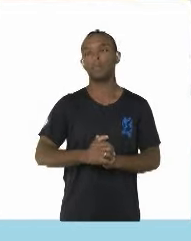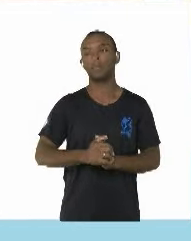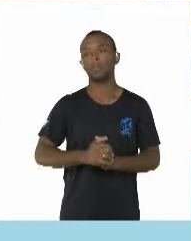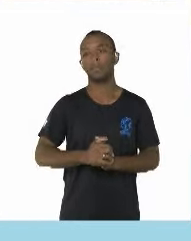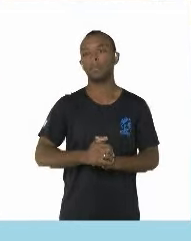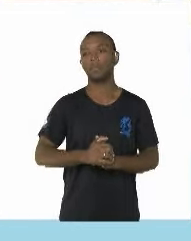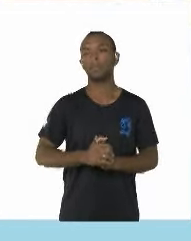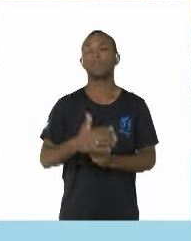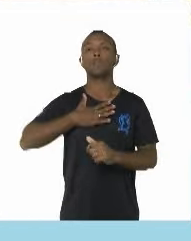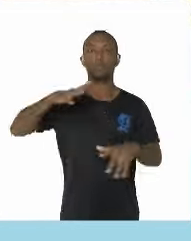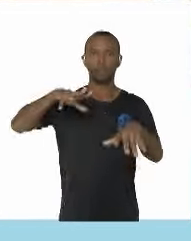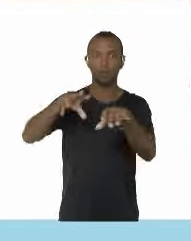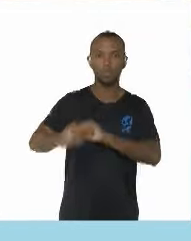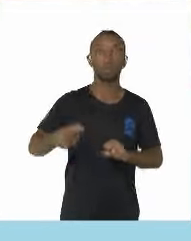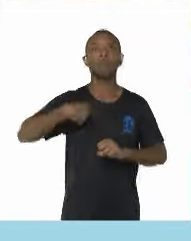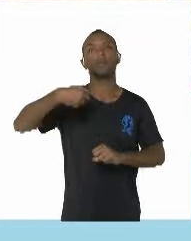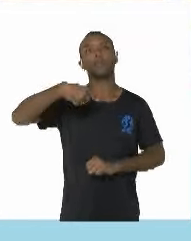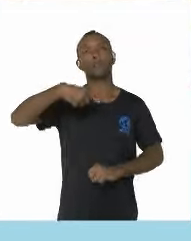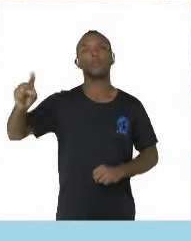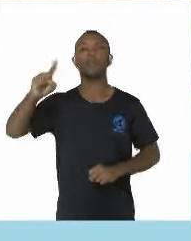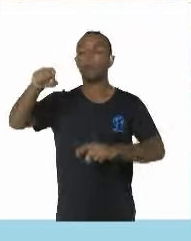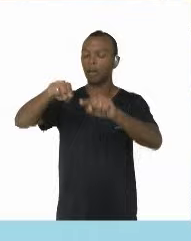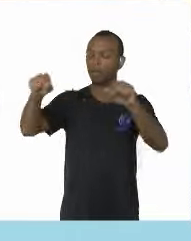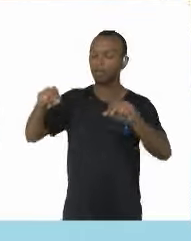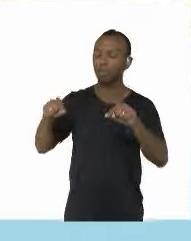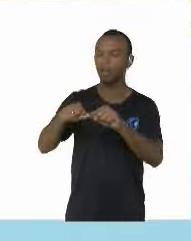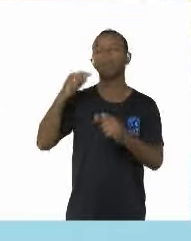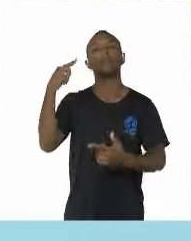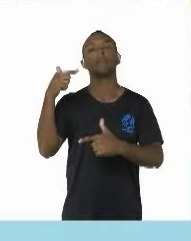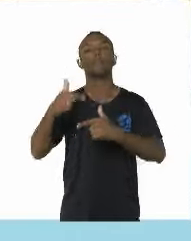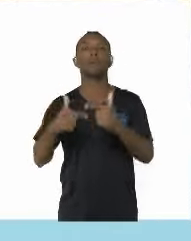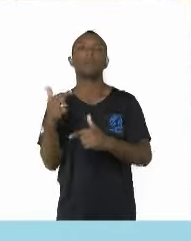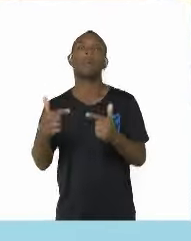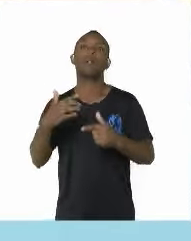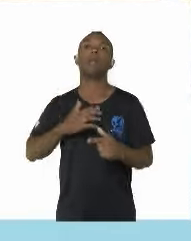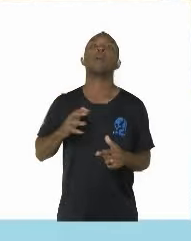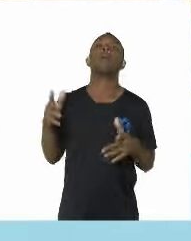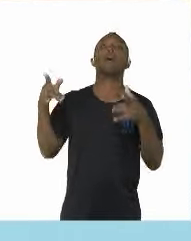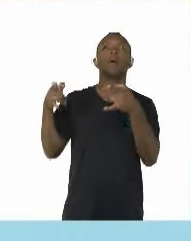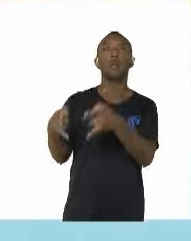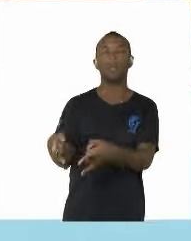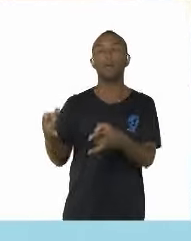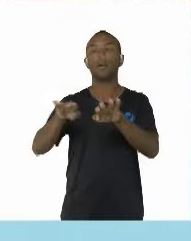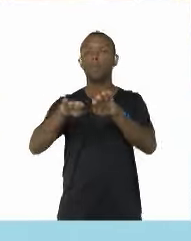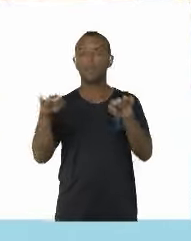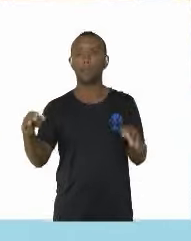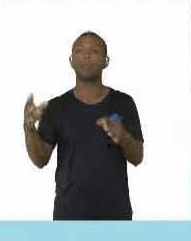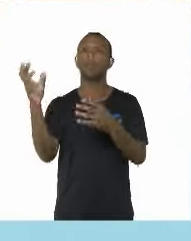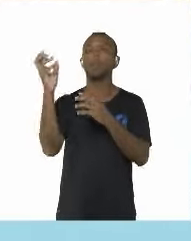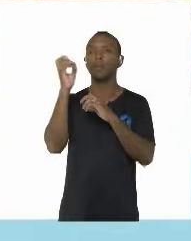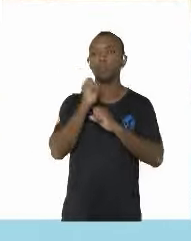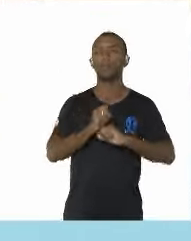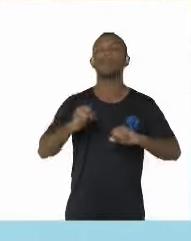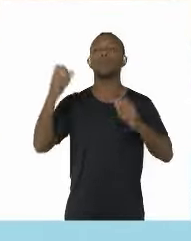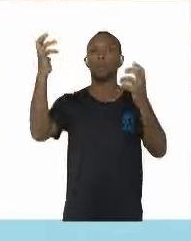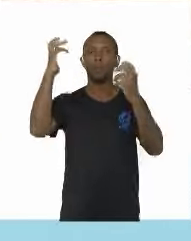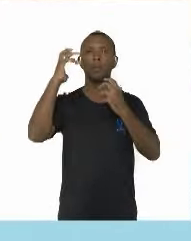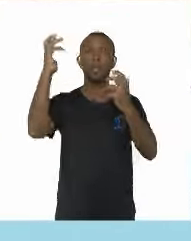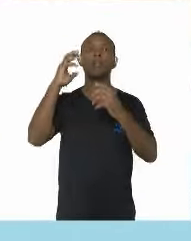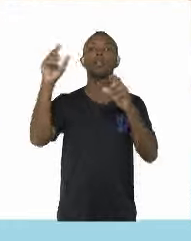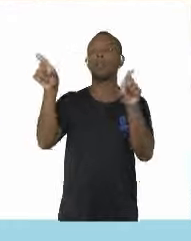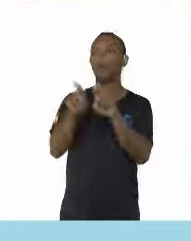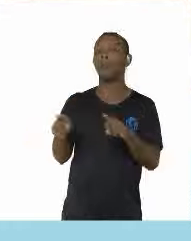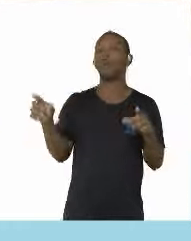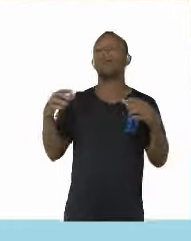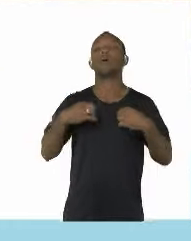Assim que eu me formei, eu já fui trabalhar num estúdio, né? Era um estúdio de cama, mesa e banho. A gente trabalhava com decoração de casa e também nós